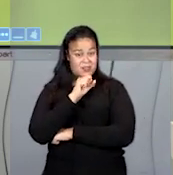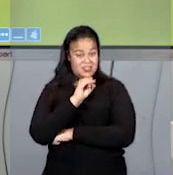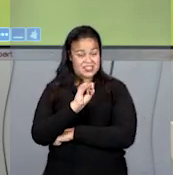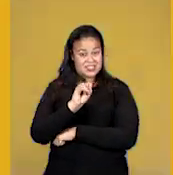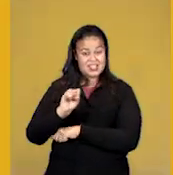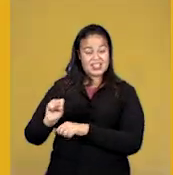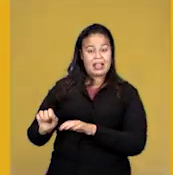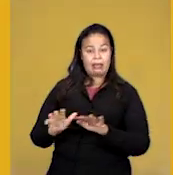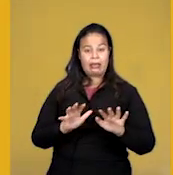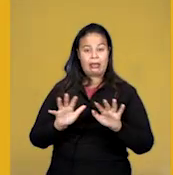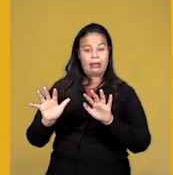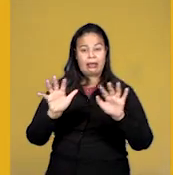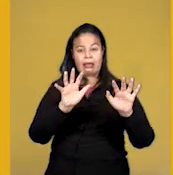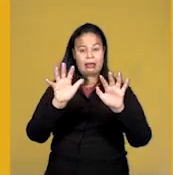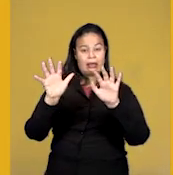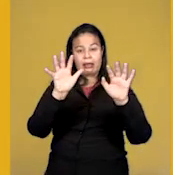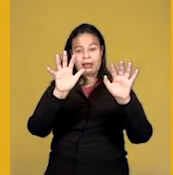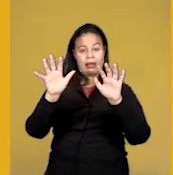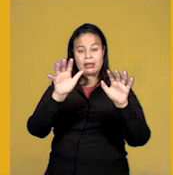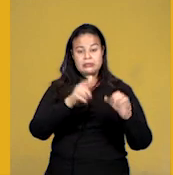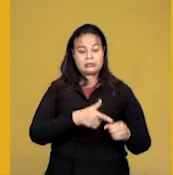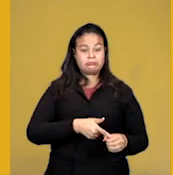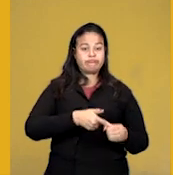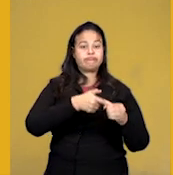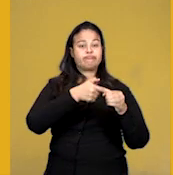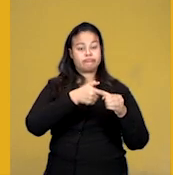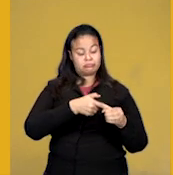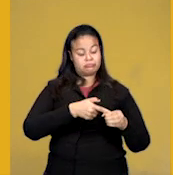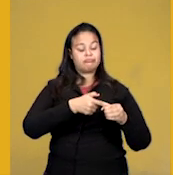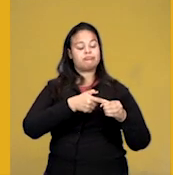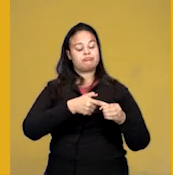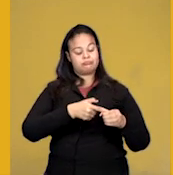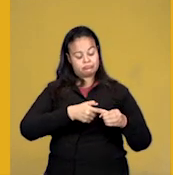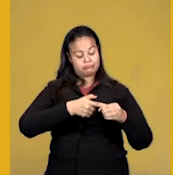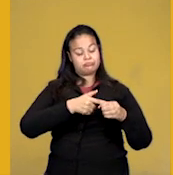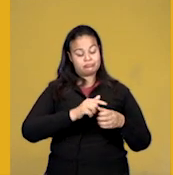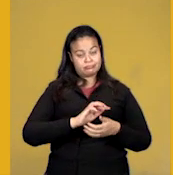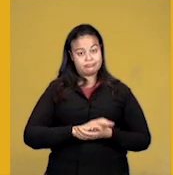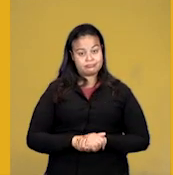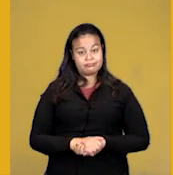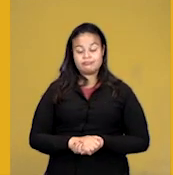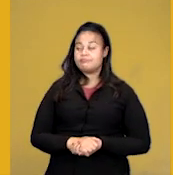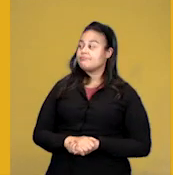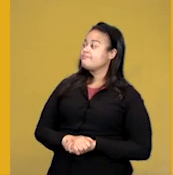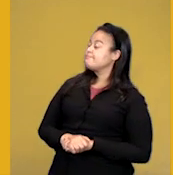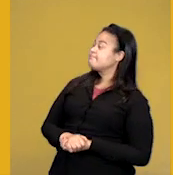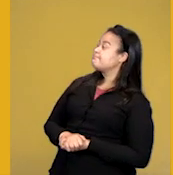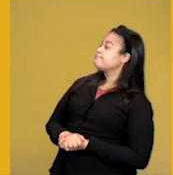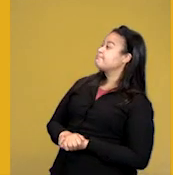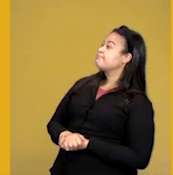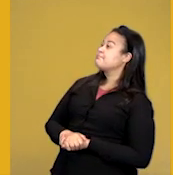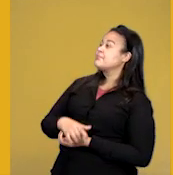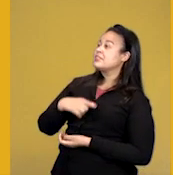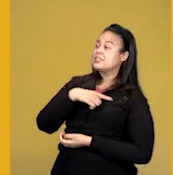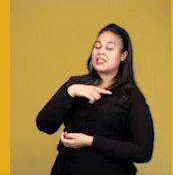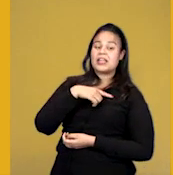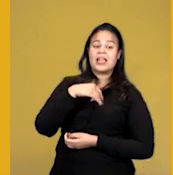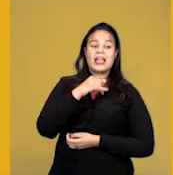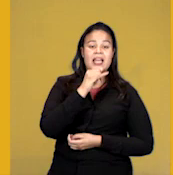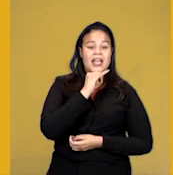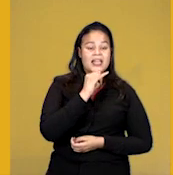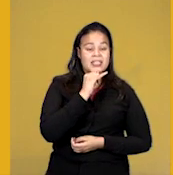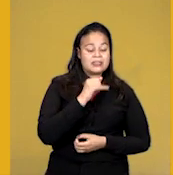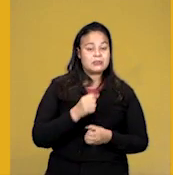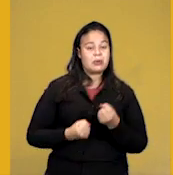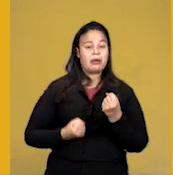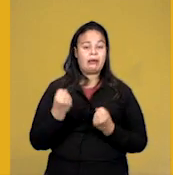gases provenientes de combustão, por exemplo, né? Então, aqui a gente tem combustão que acontece no motor